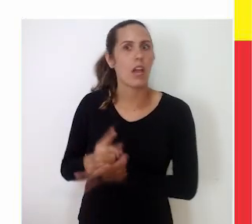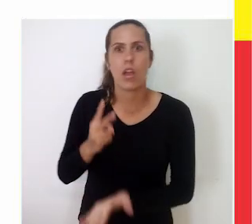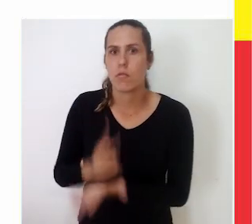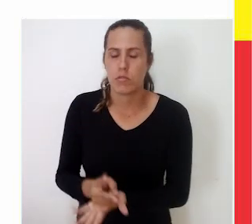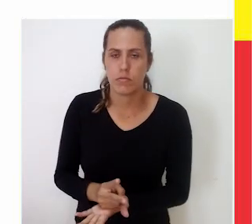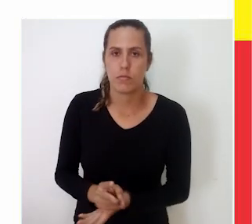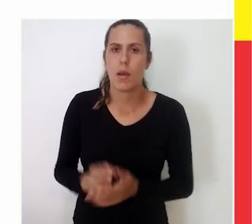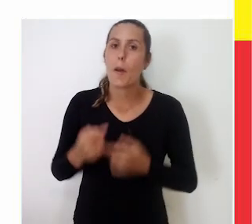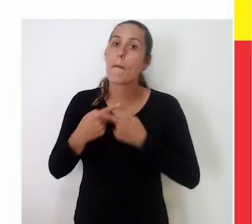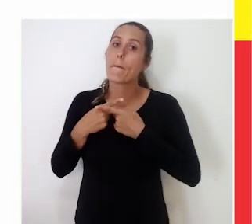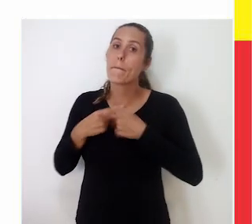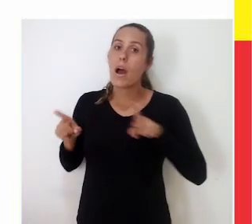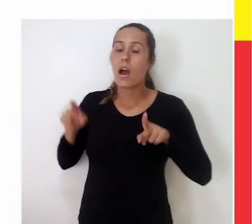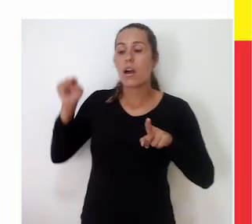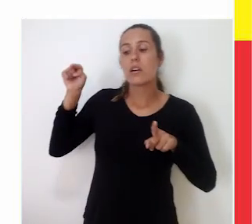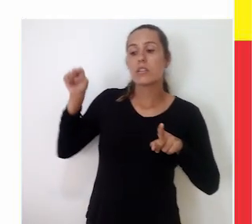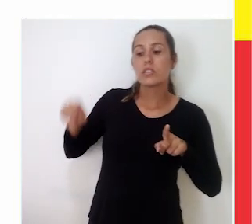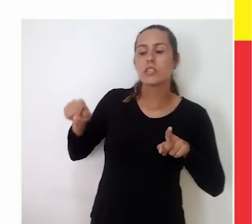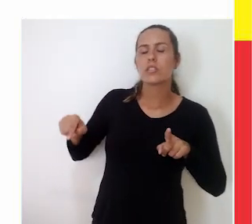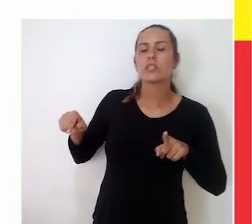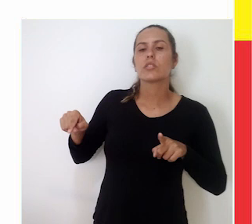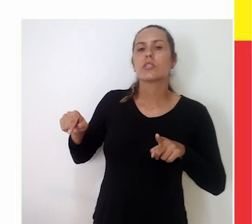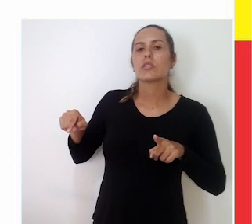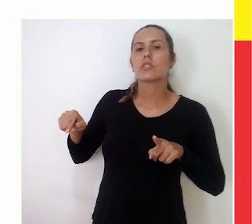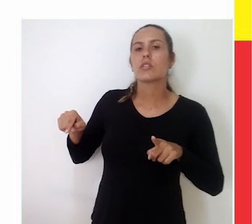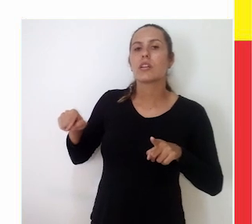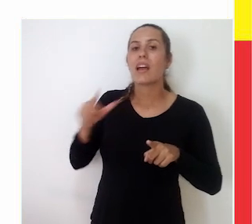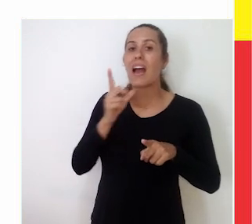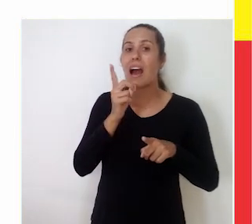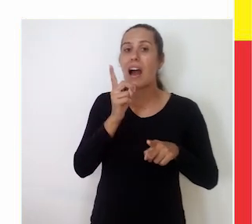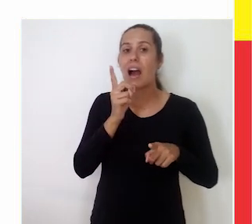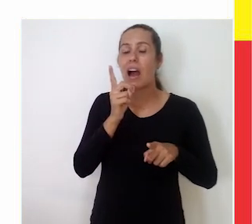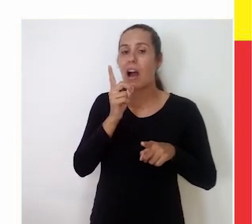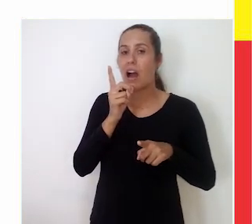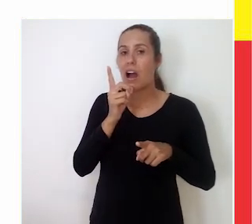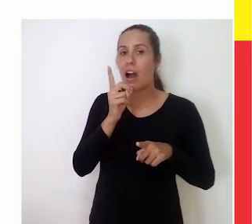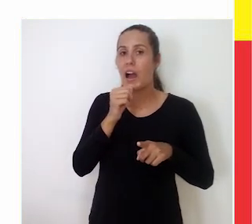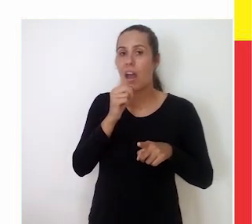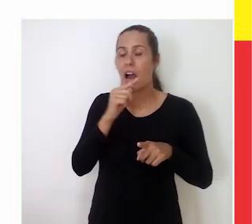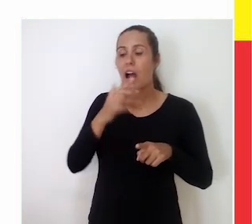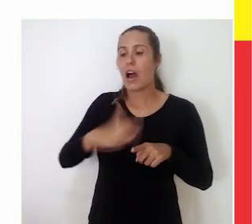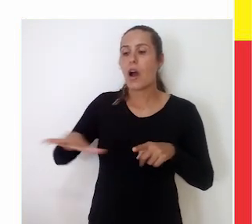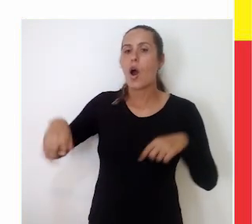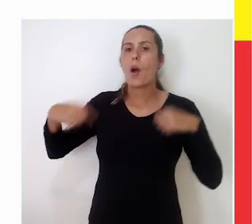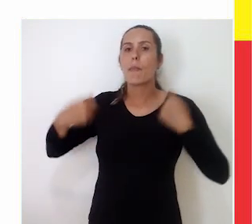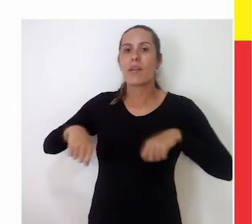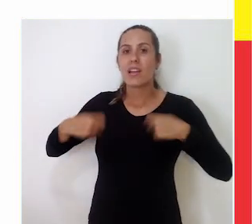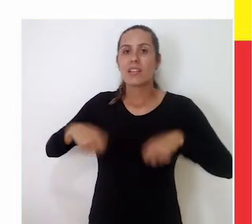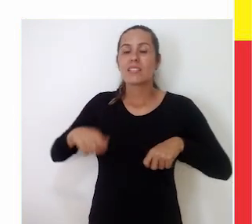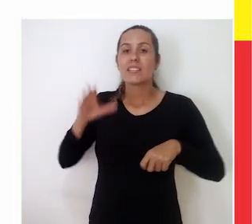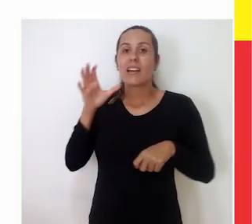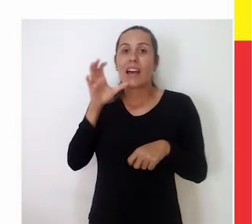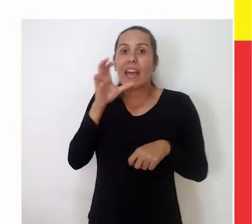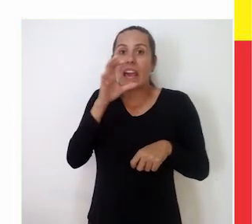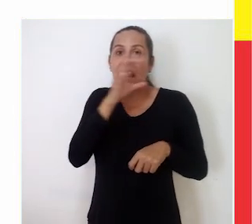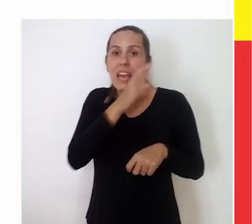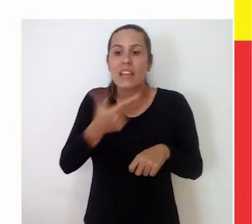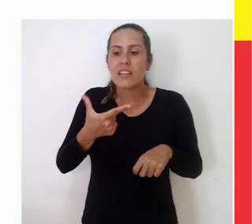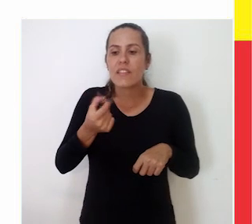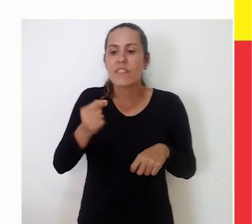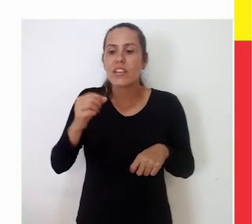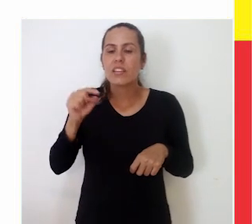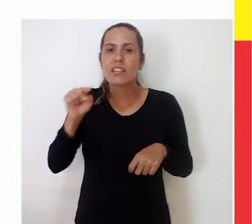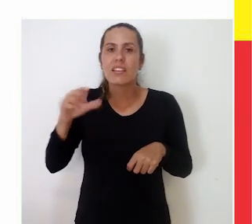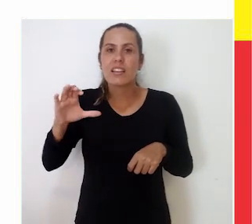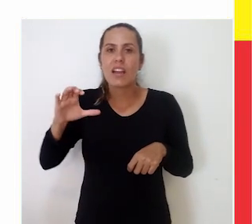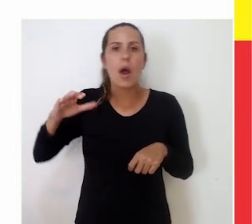Porém, o mar, a água tem que estar quente, numa temperatura de 20 graus Celsius ou